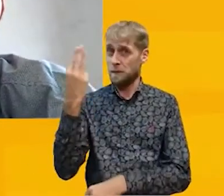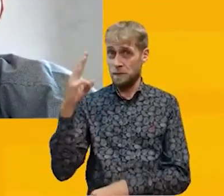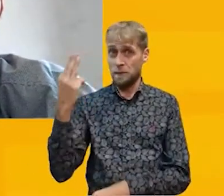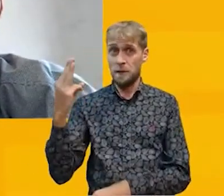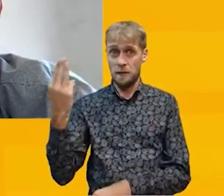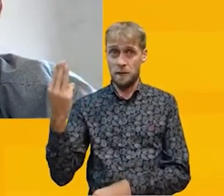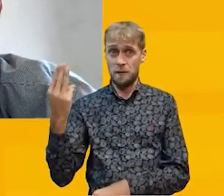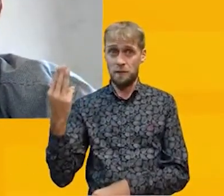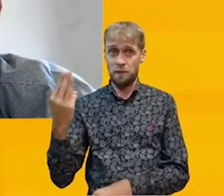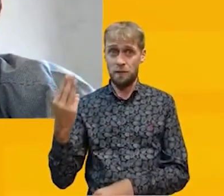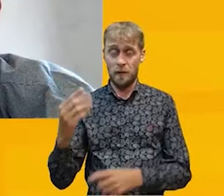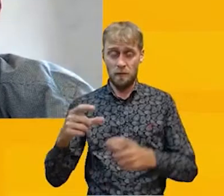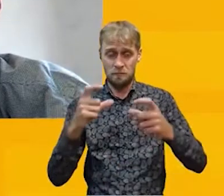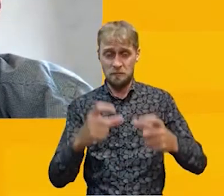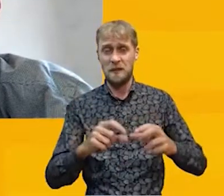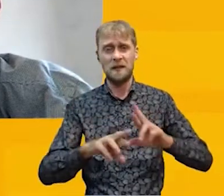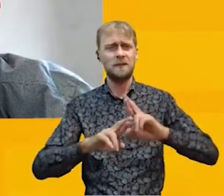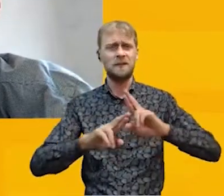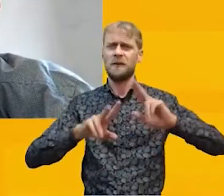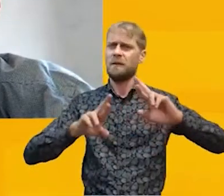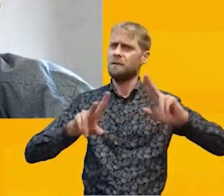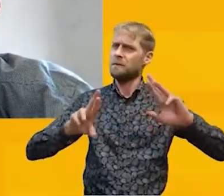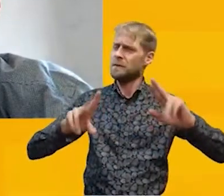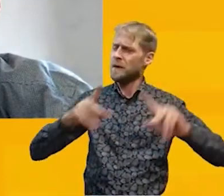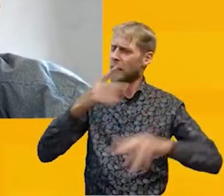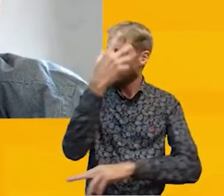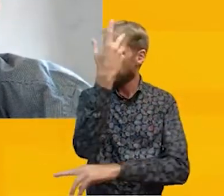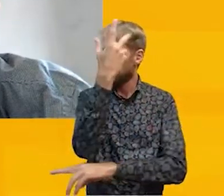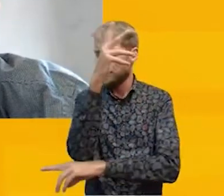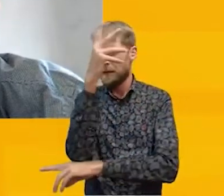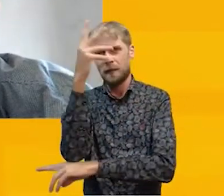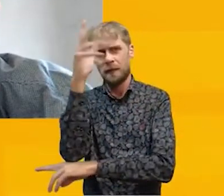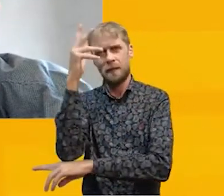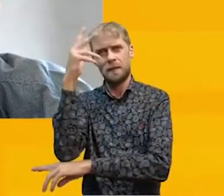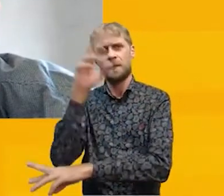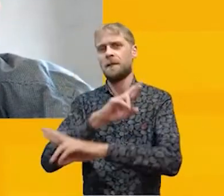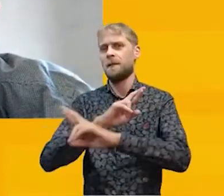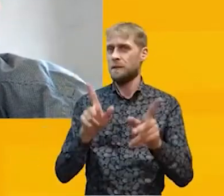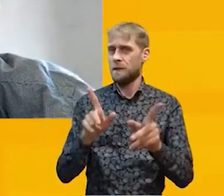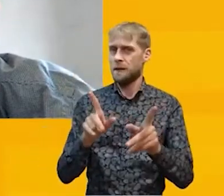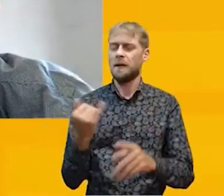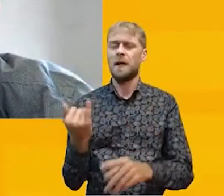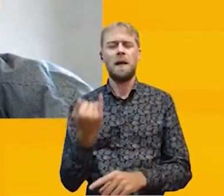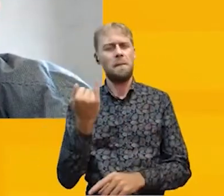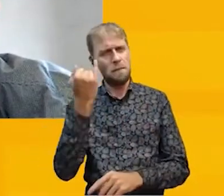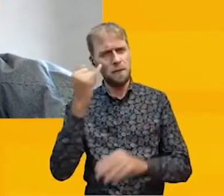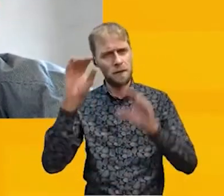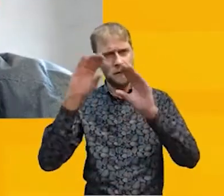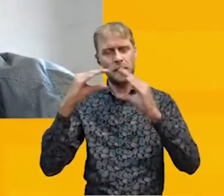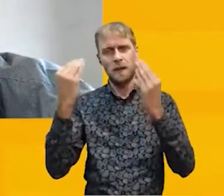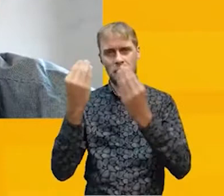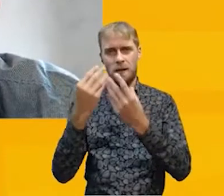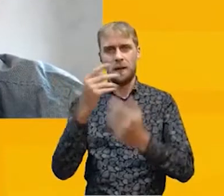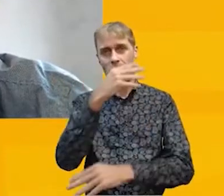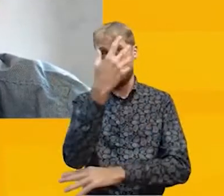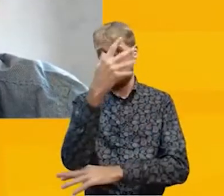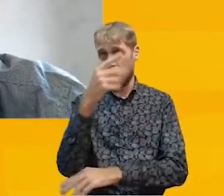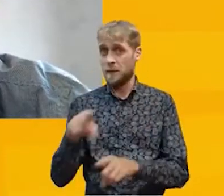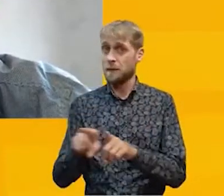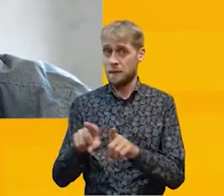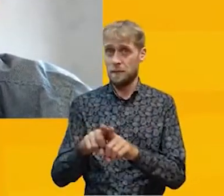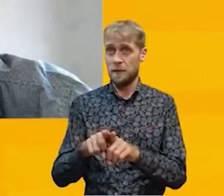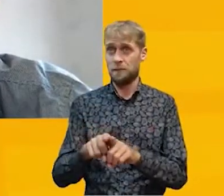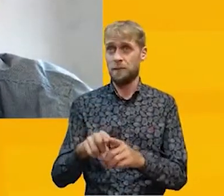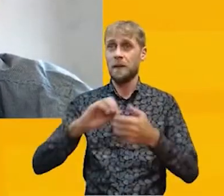território riquíssimo em biodiversidade, um território riquíssimo na parte ambiental. Eu queria cumprimentar aqui o secretário Rafael, que